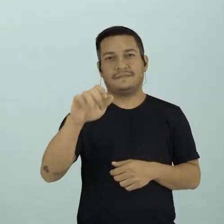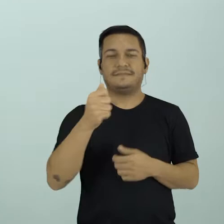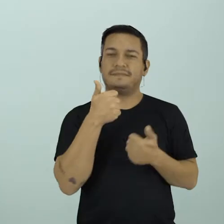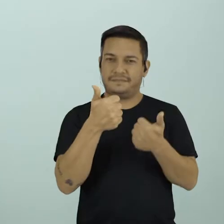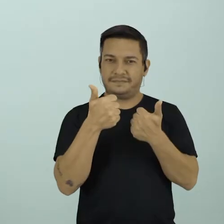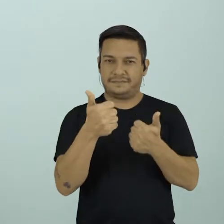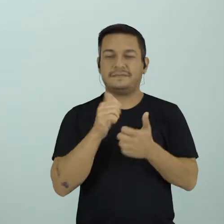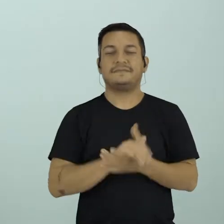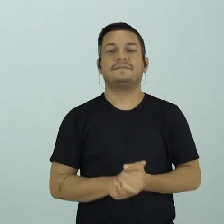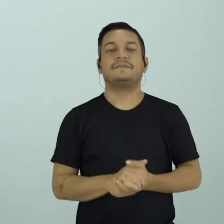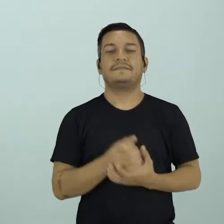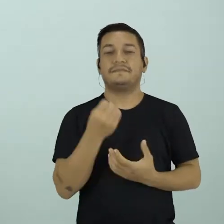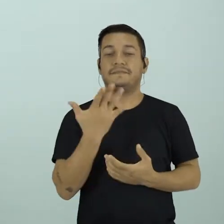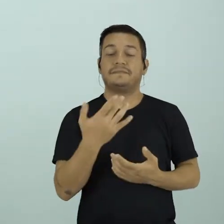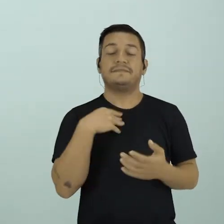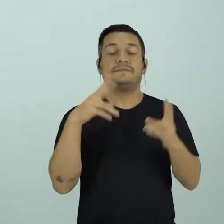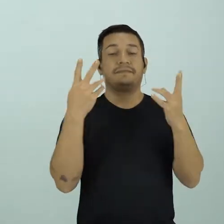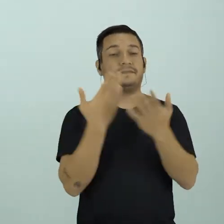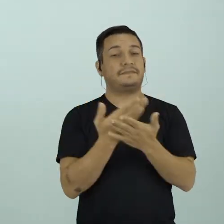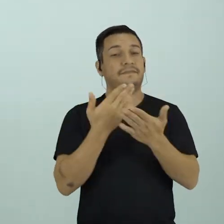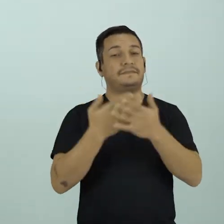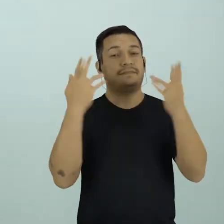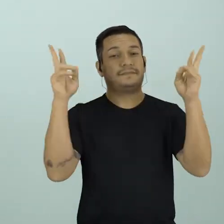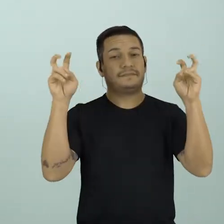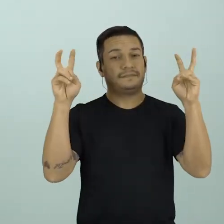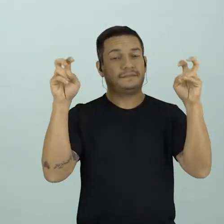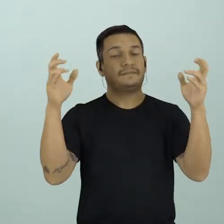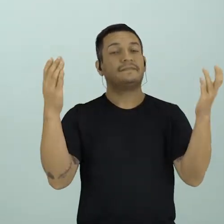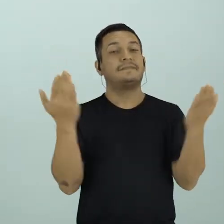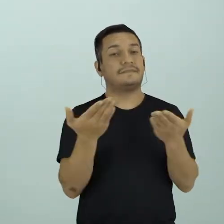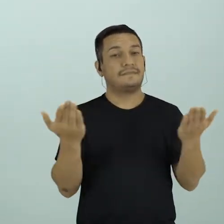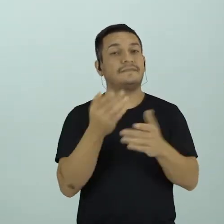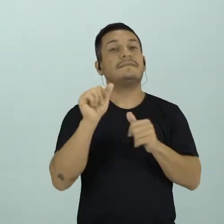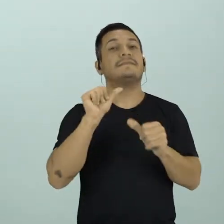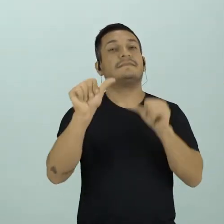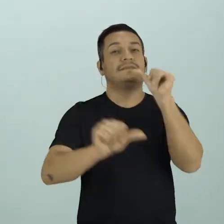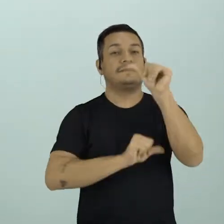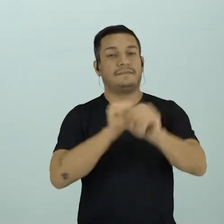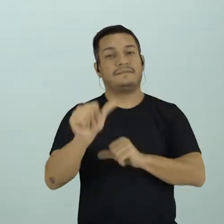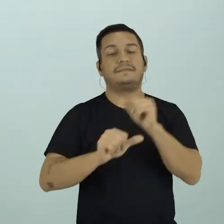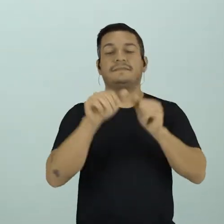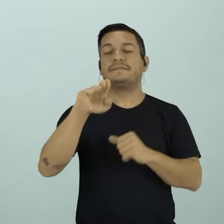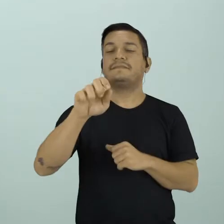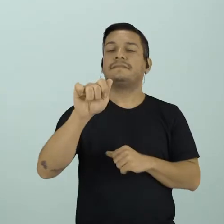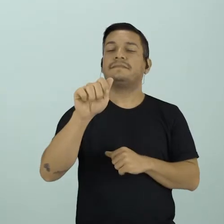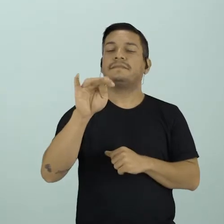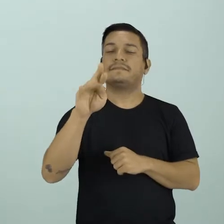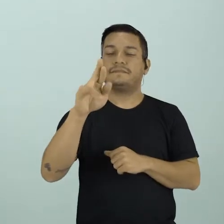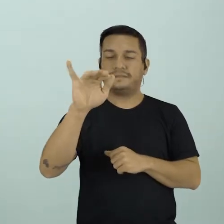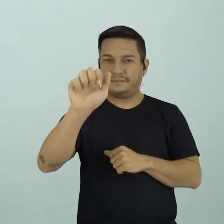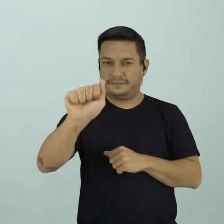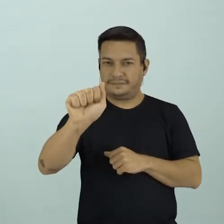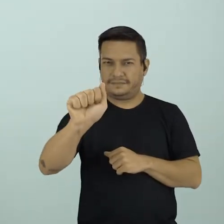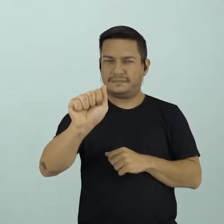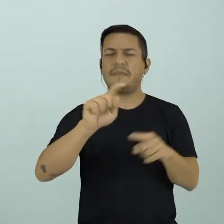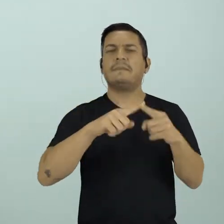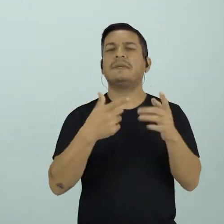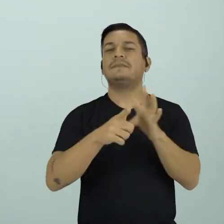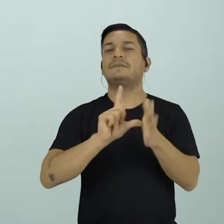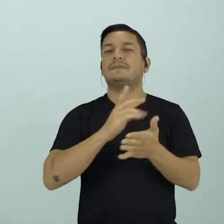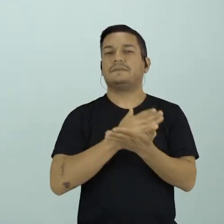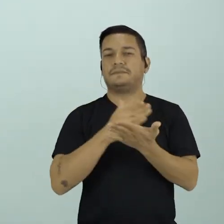vocês? Bom, o tema da nossa aula de hoje será transformação da matéria. Mas antes de